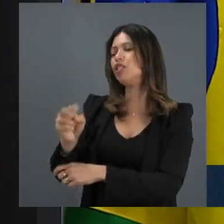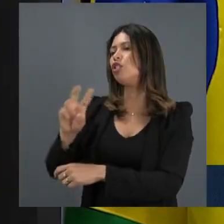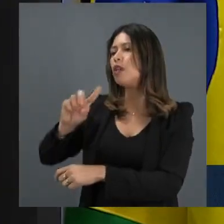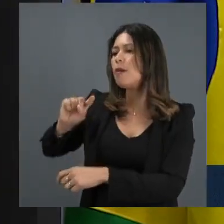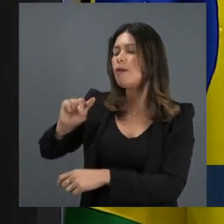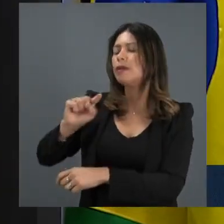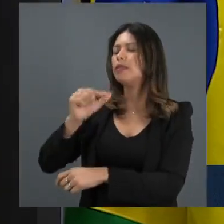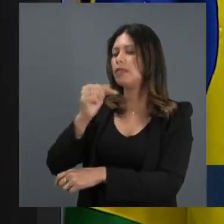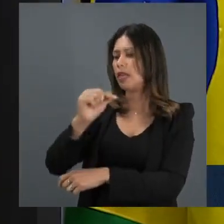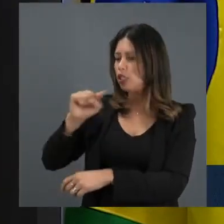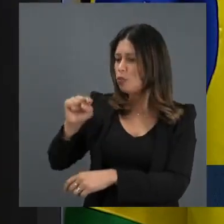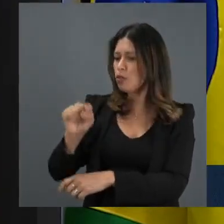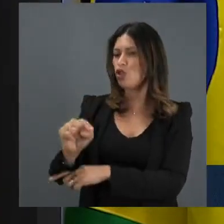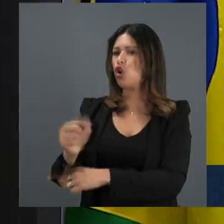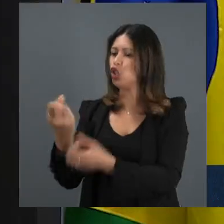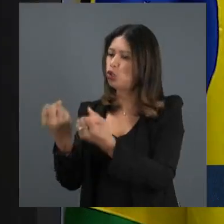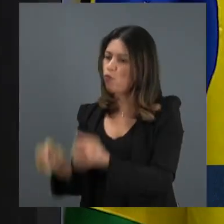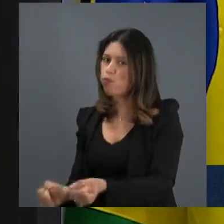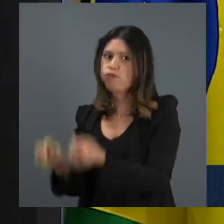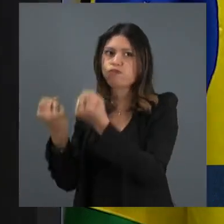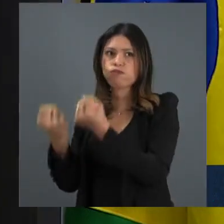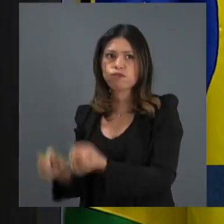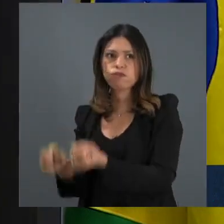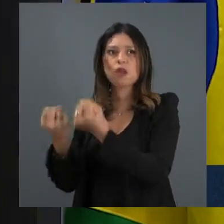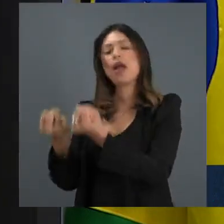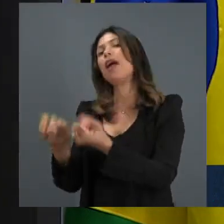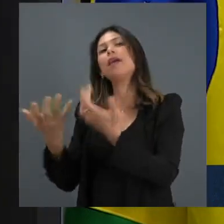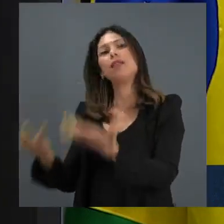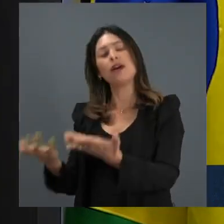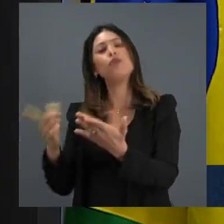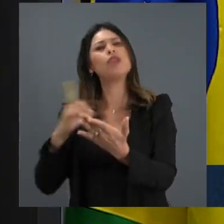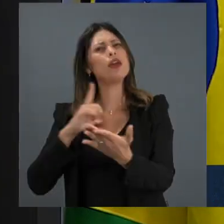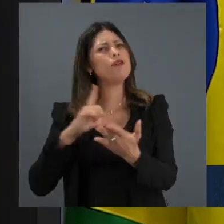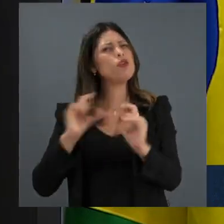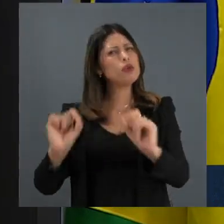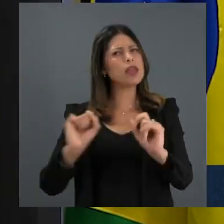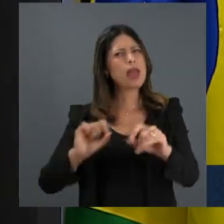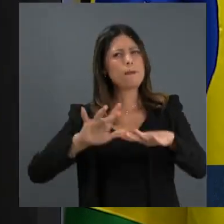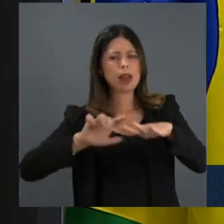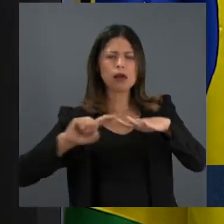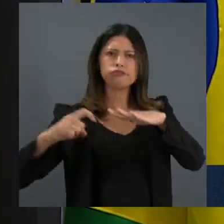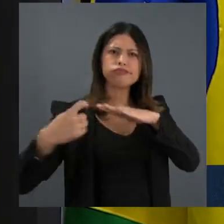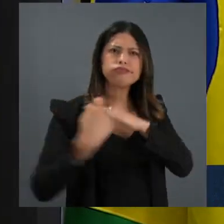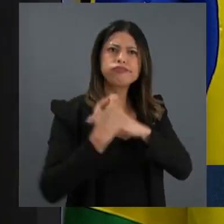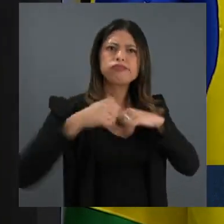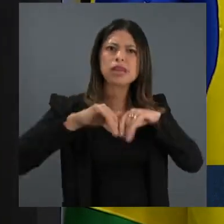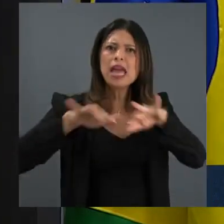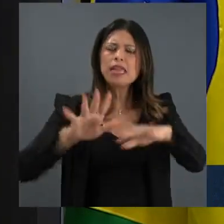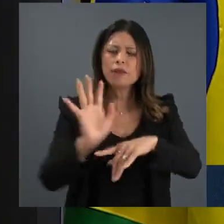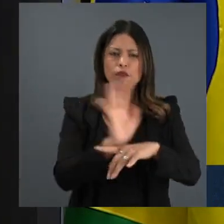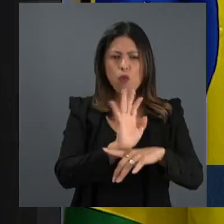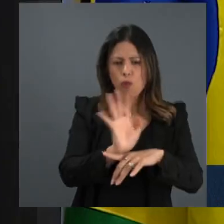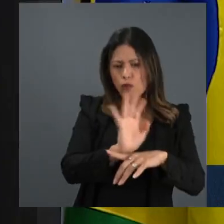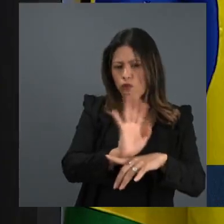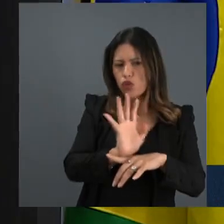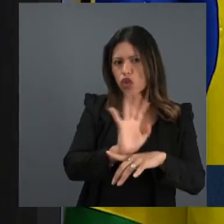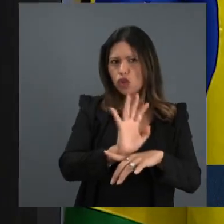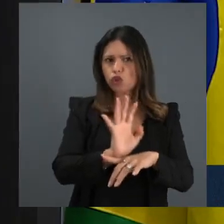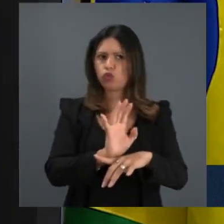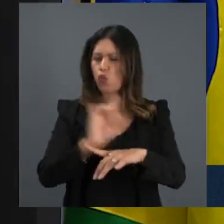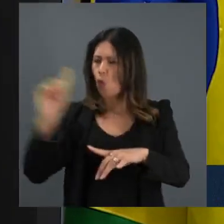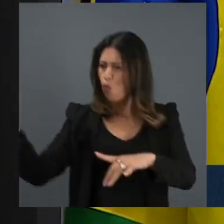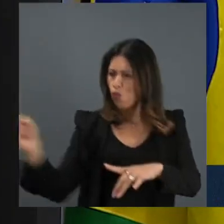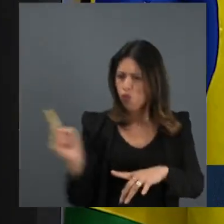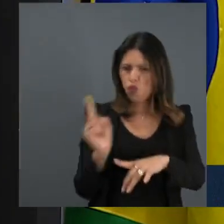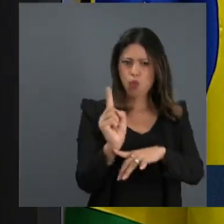toneladas. Através das redes sociais, chamou muita atenção um vídeo em que Lula é filmado em meio